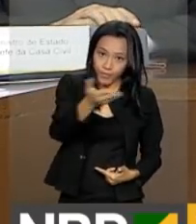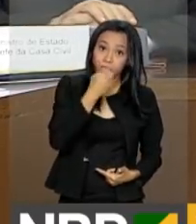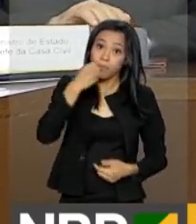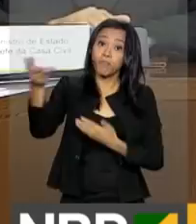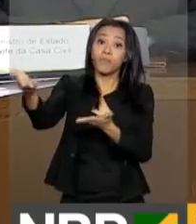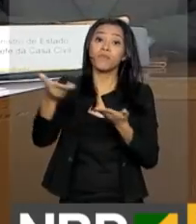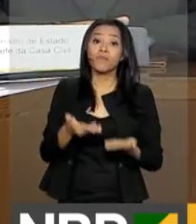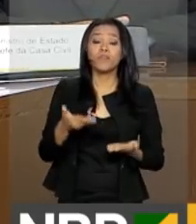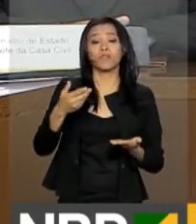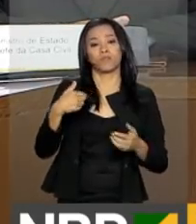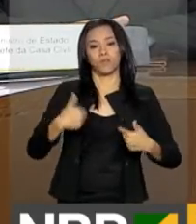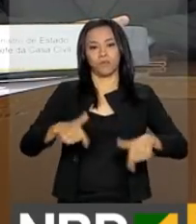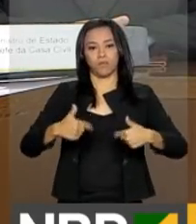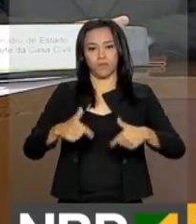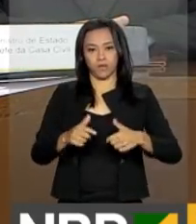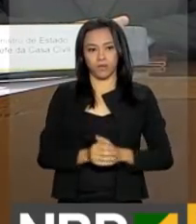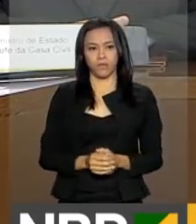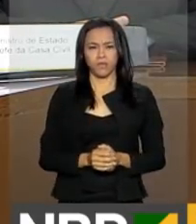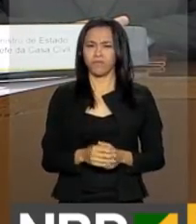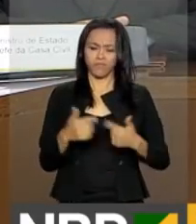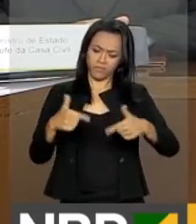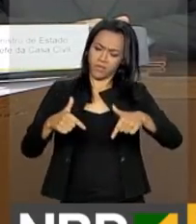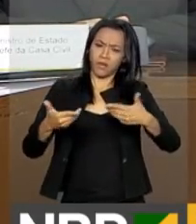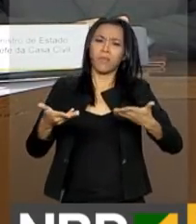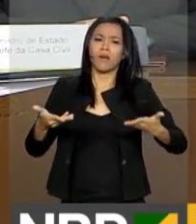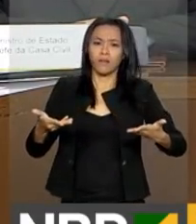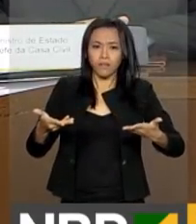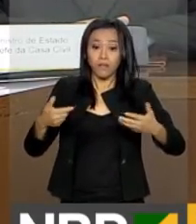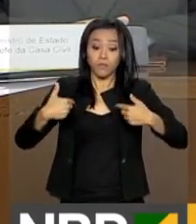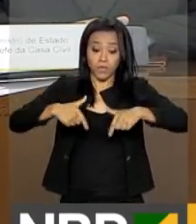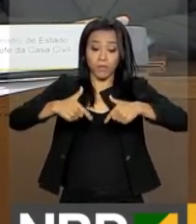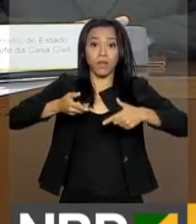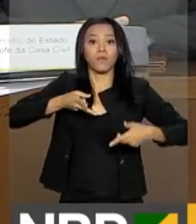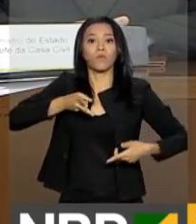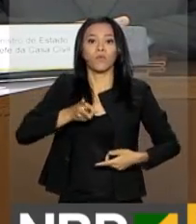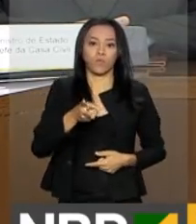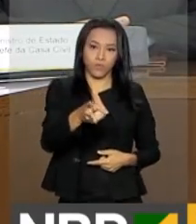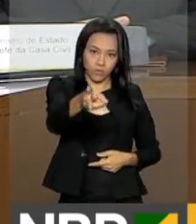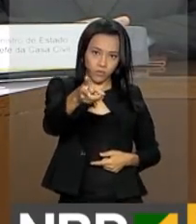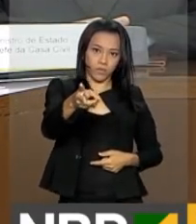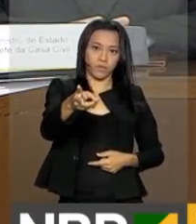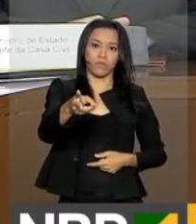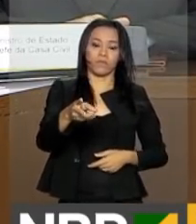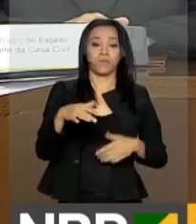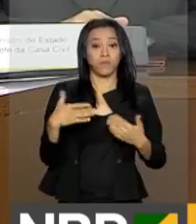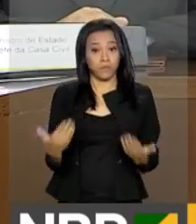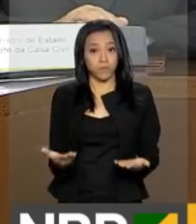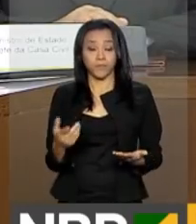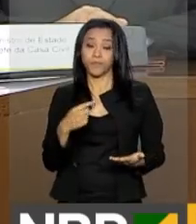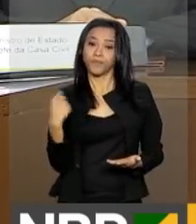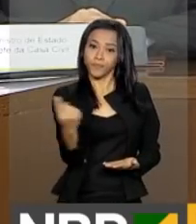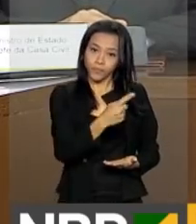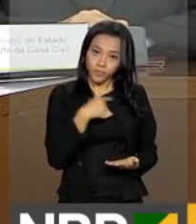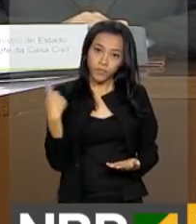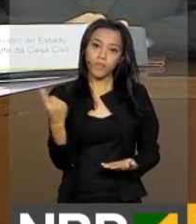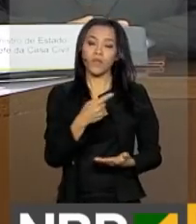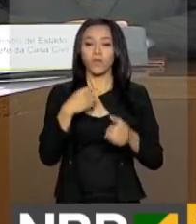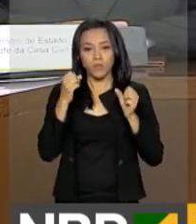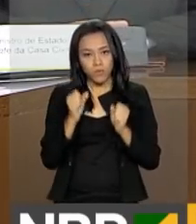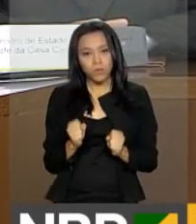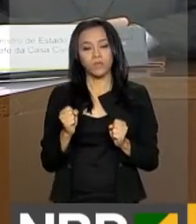e que trabalho é o trabalho da continuidade ou seja que nós possamos